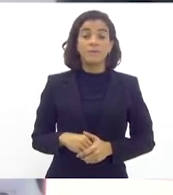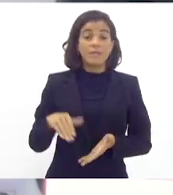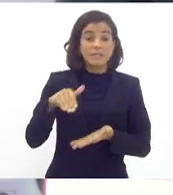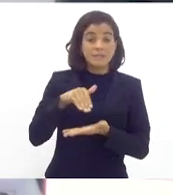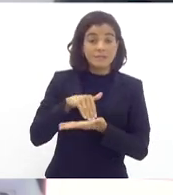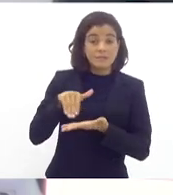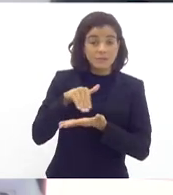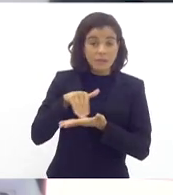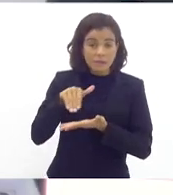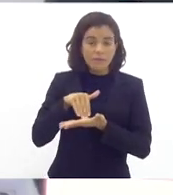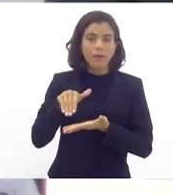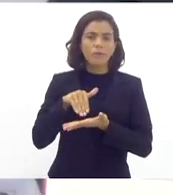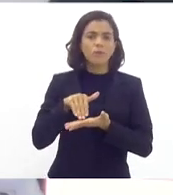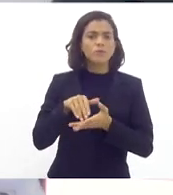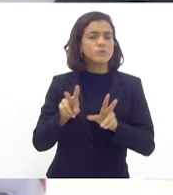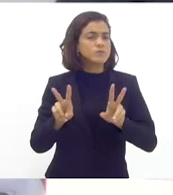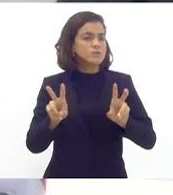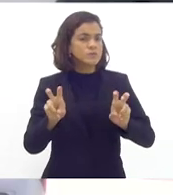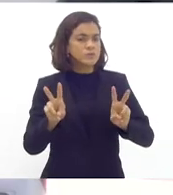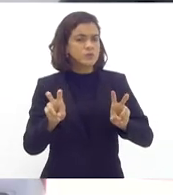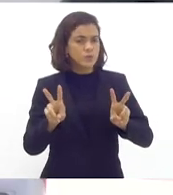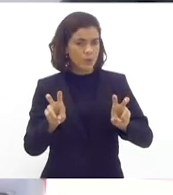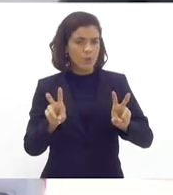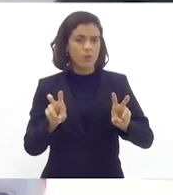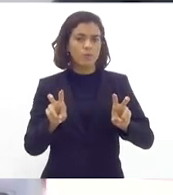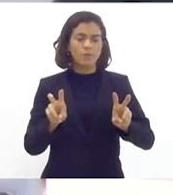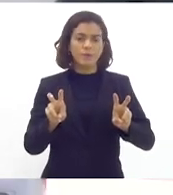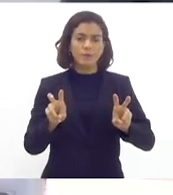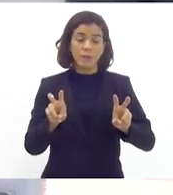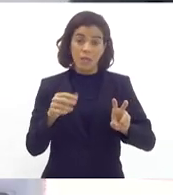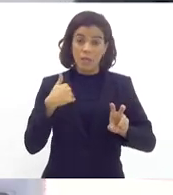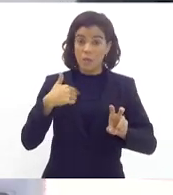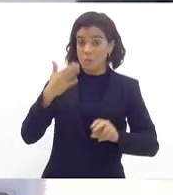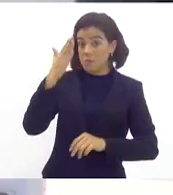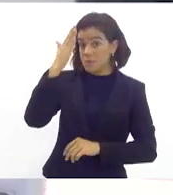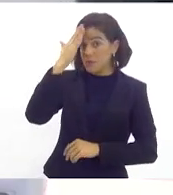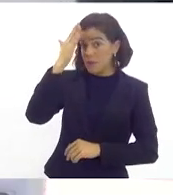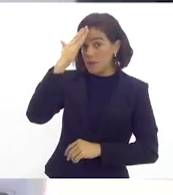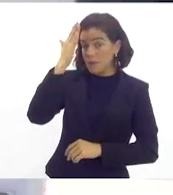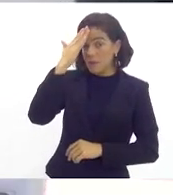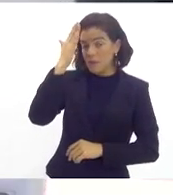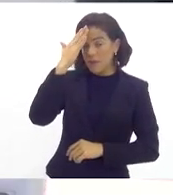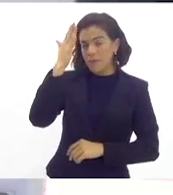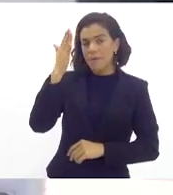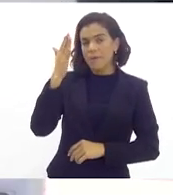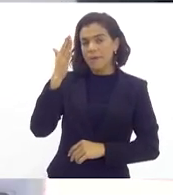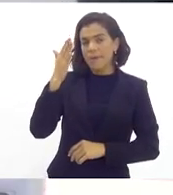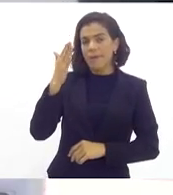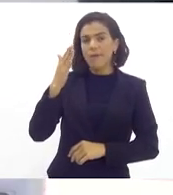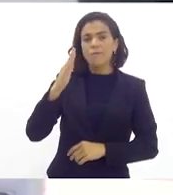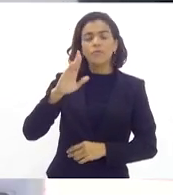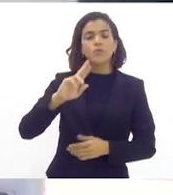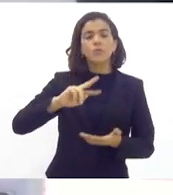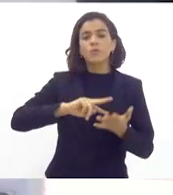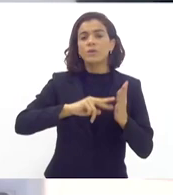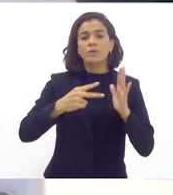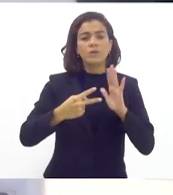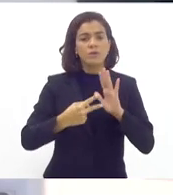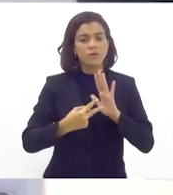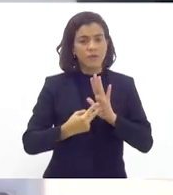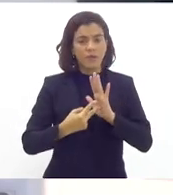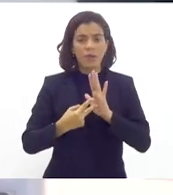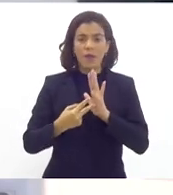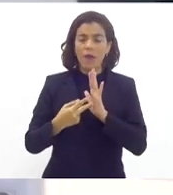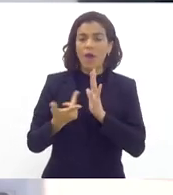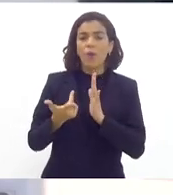Secretário, em relação aqui, pelo que eu sei, não vai a definição da alíquota, qual